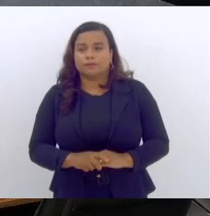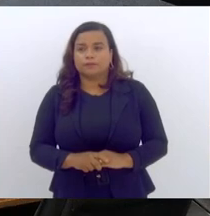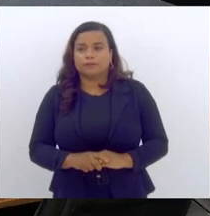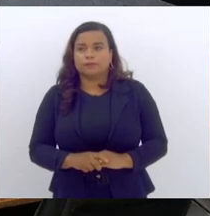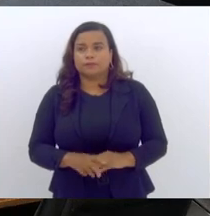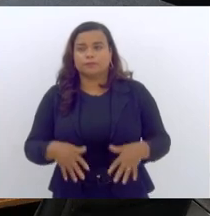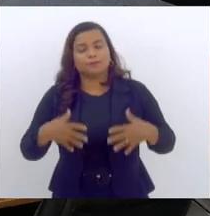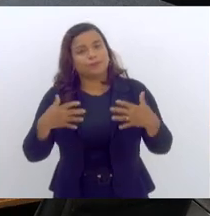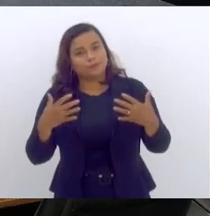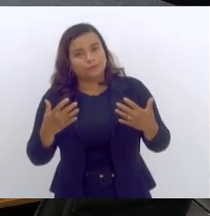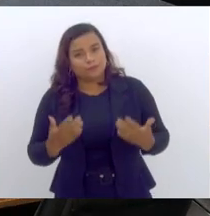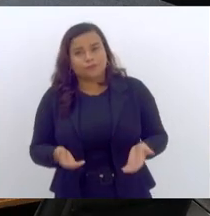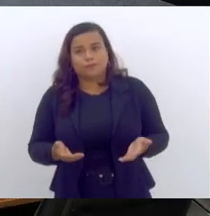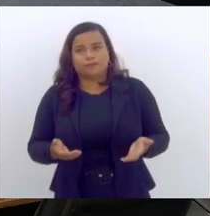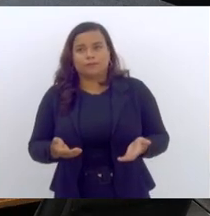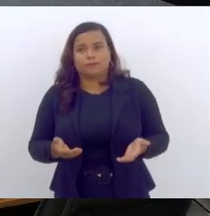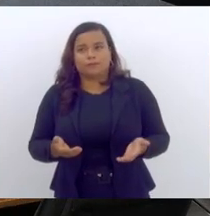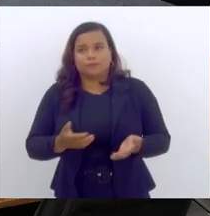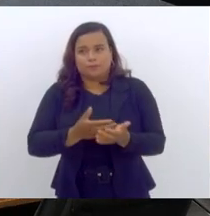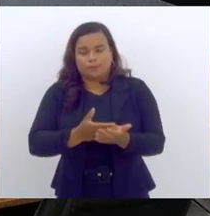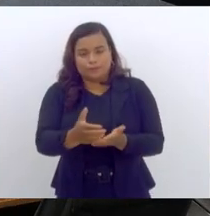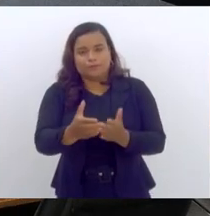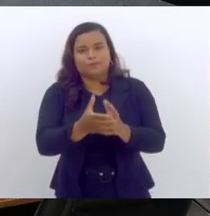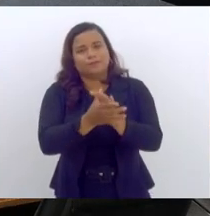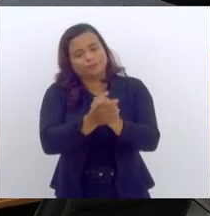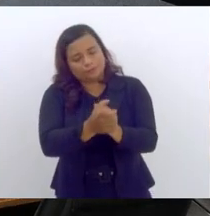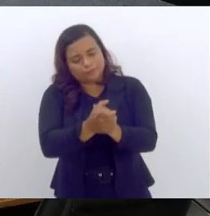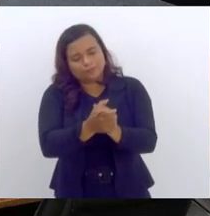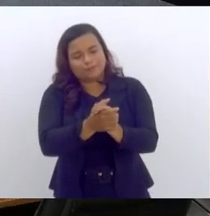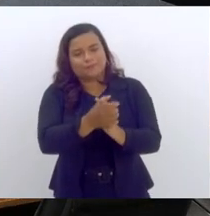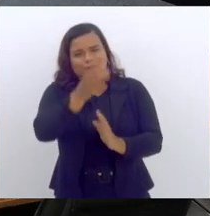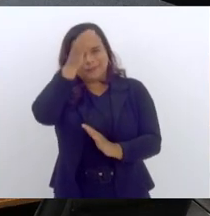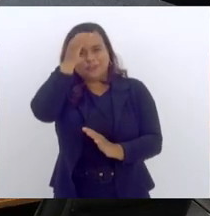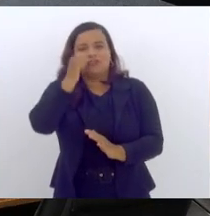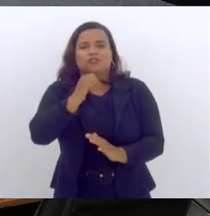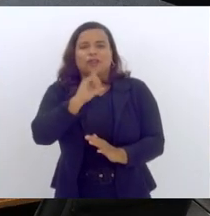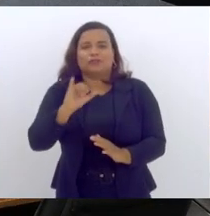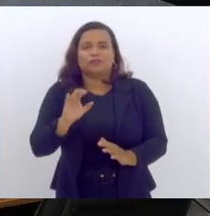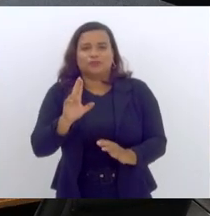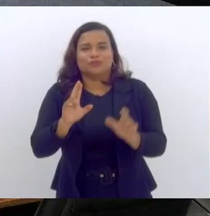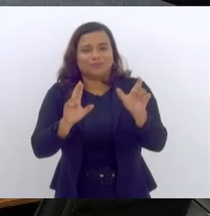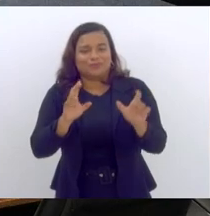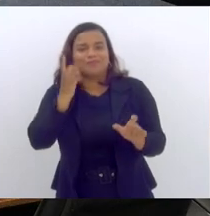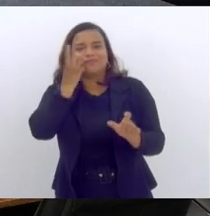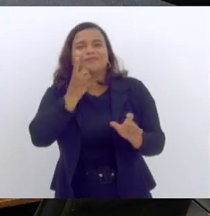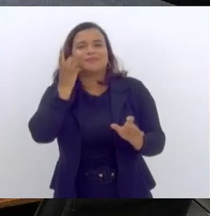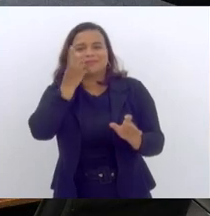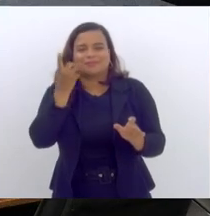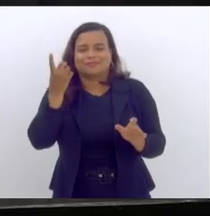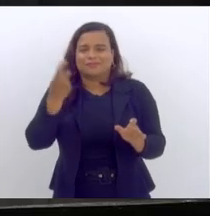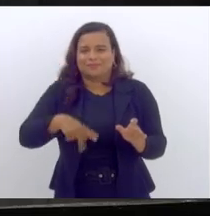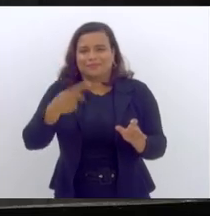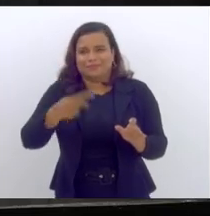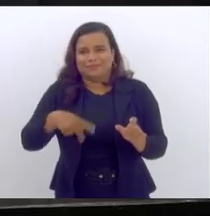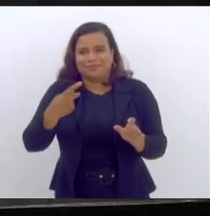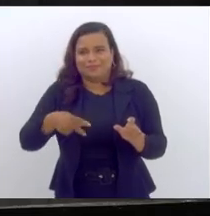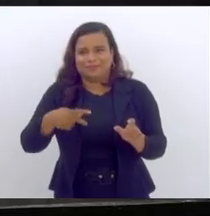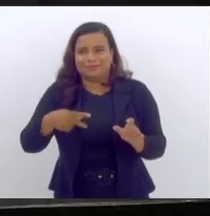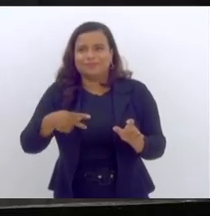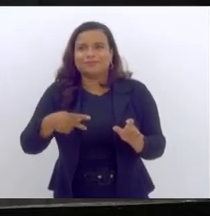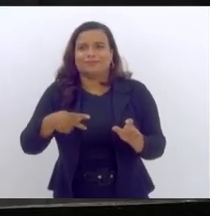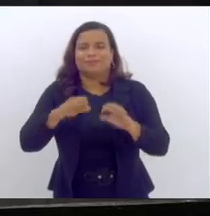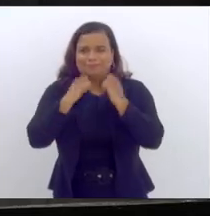inicialmente vou saudade ajuda presidindo deputada presidindo os trabalhos dessa casa todos os deputados